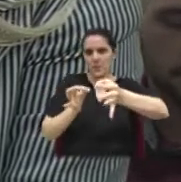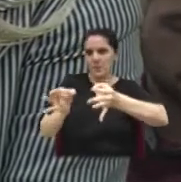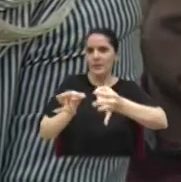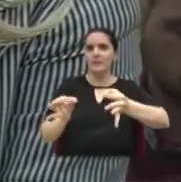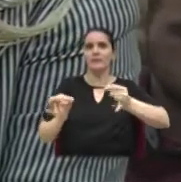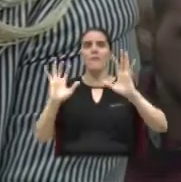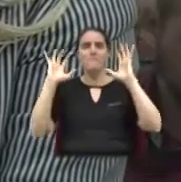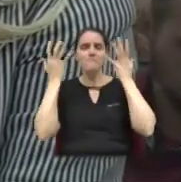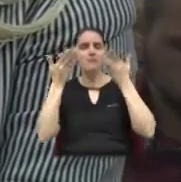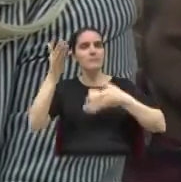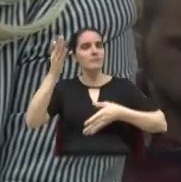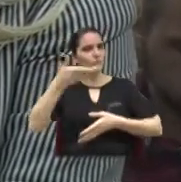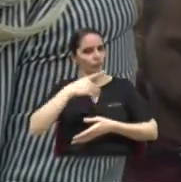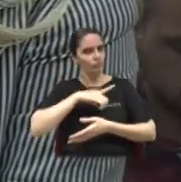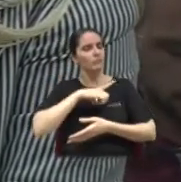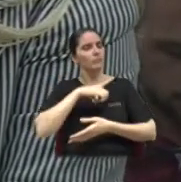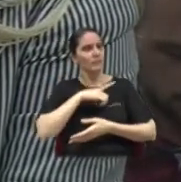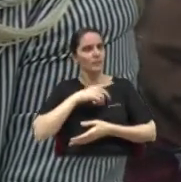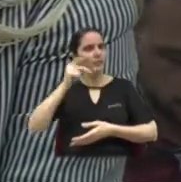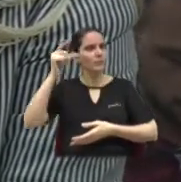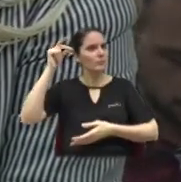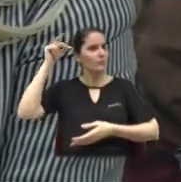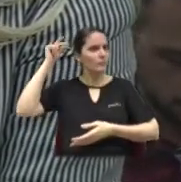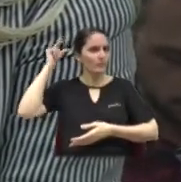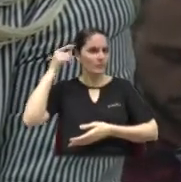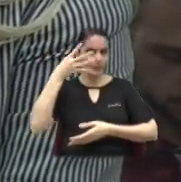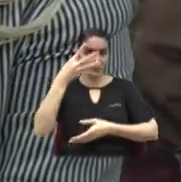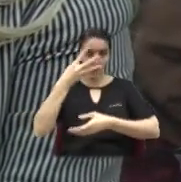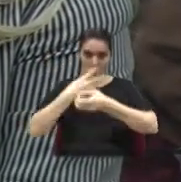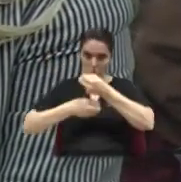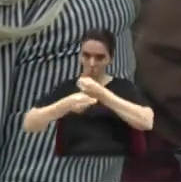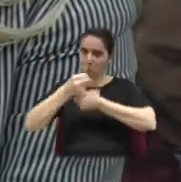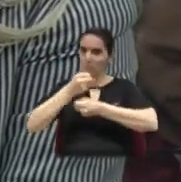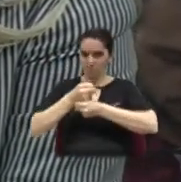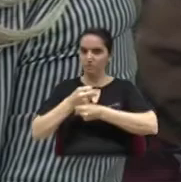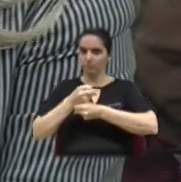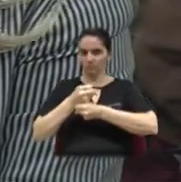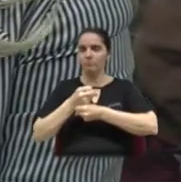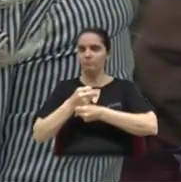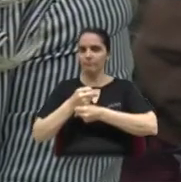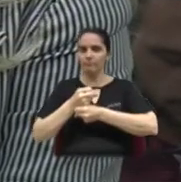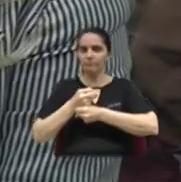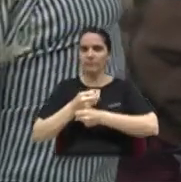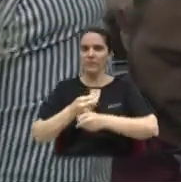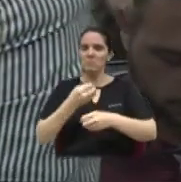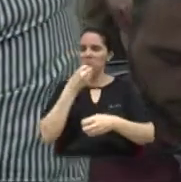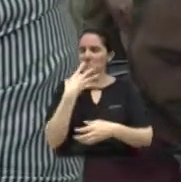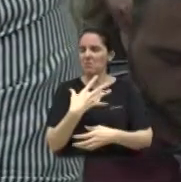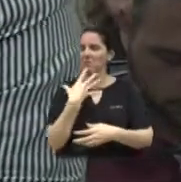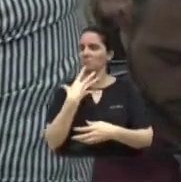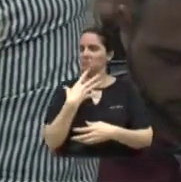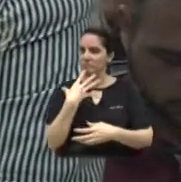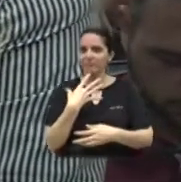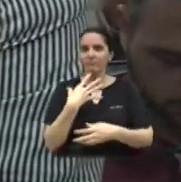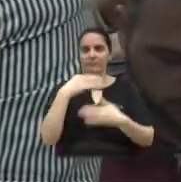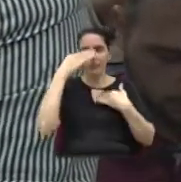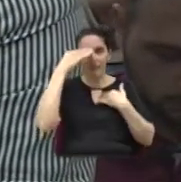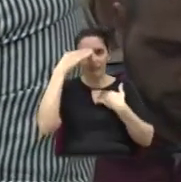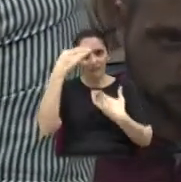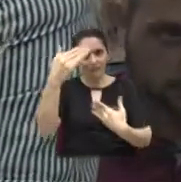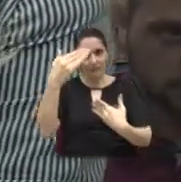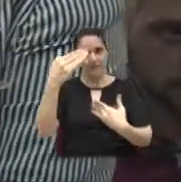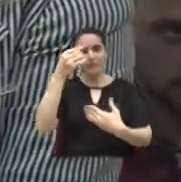já acontece há mais de 4 anos e é um sucesso. E agradecer o